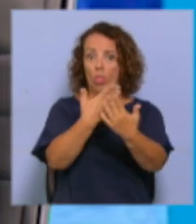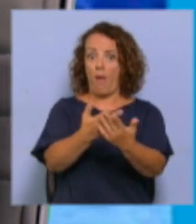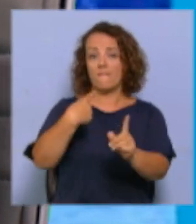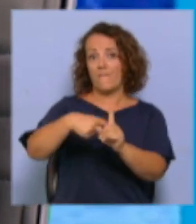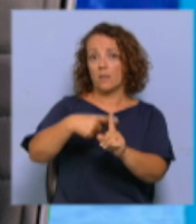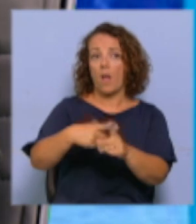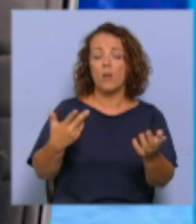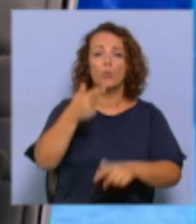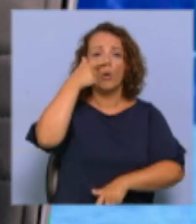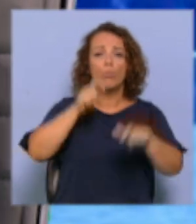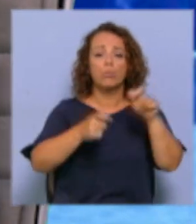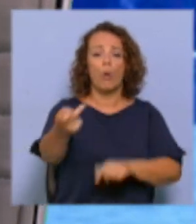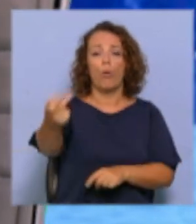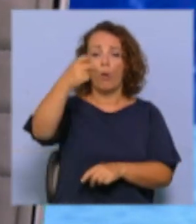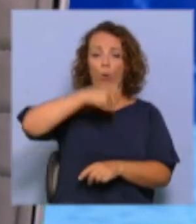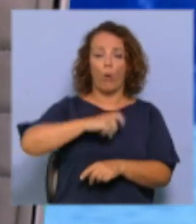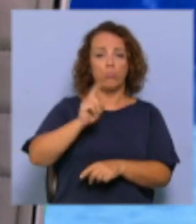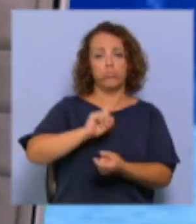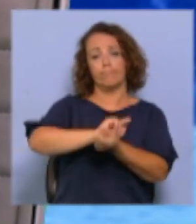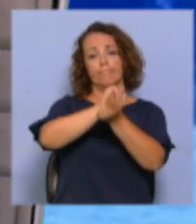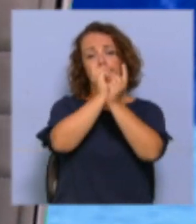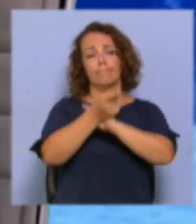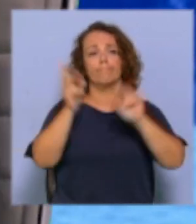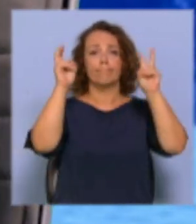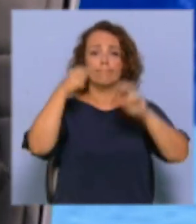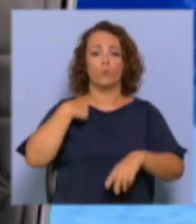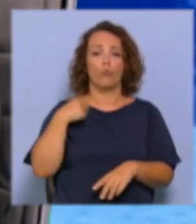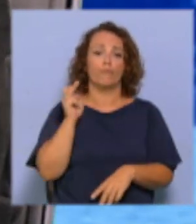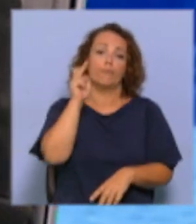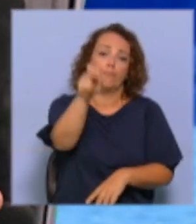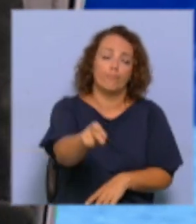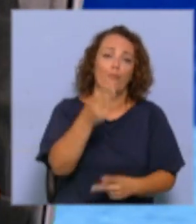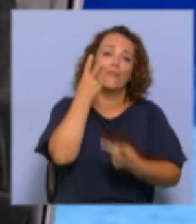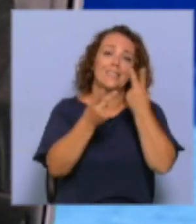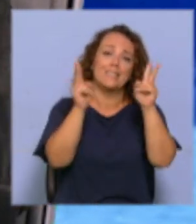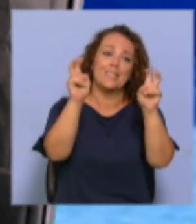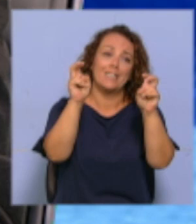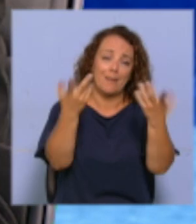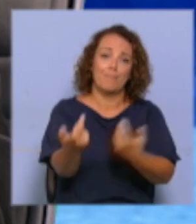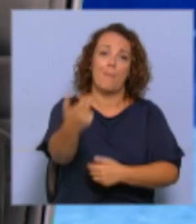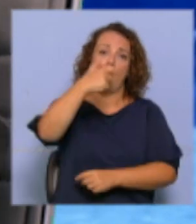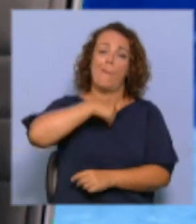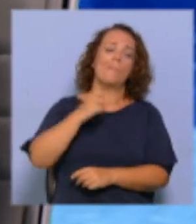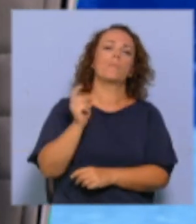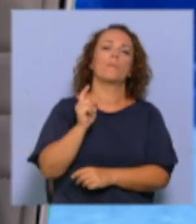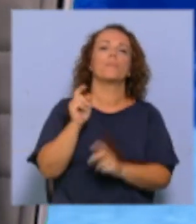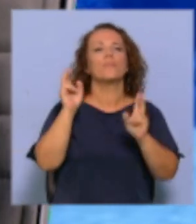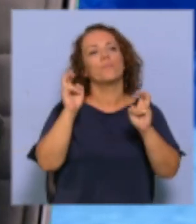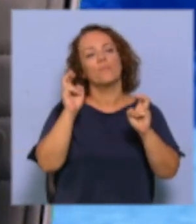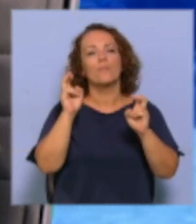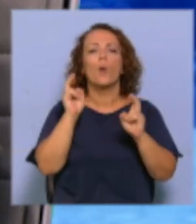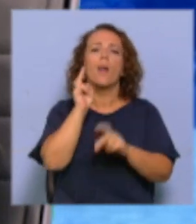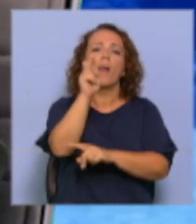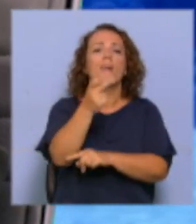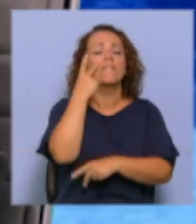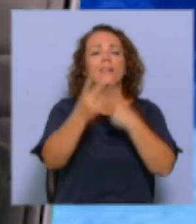se podem deslocar, vamos nós até a casa delas visitá-las, já que elas não nos podem vir visitar à escola, não é? Vamos lá visitá-las e levar-lhes a mensagem